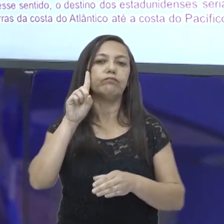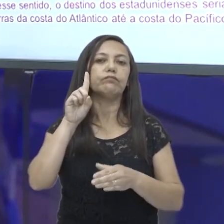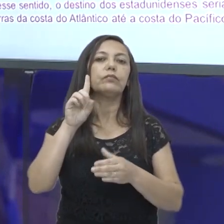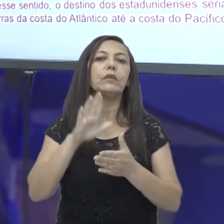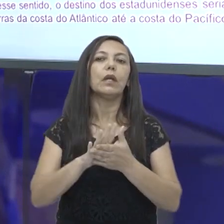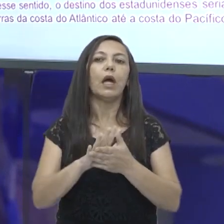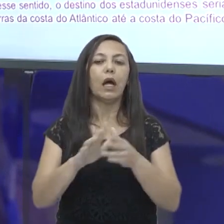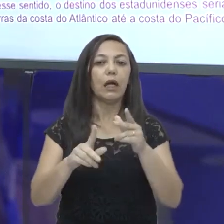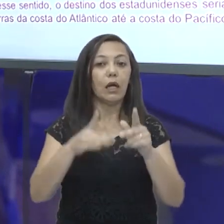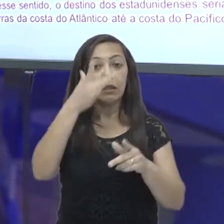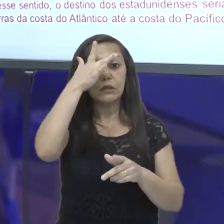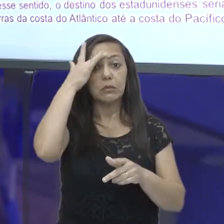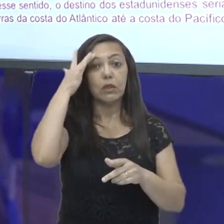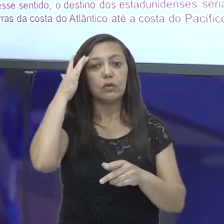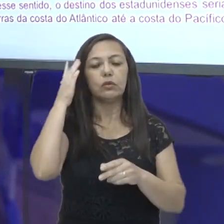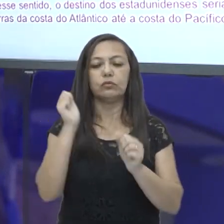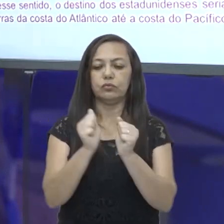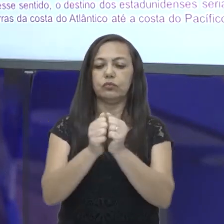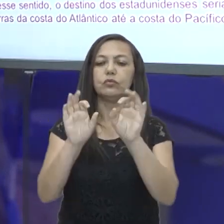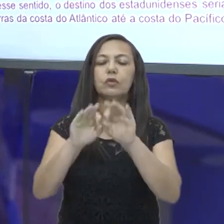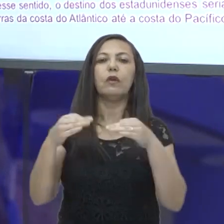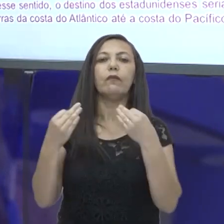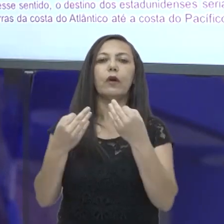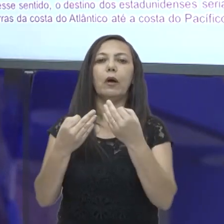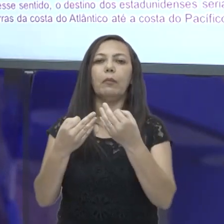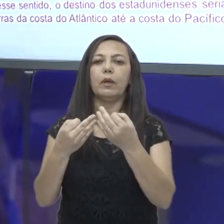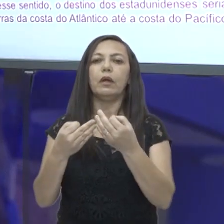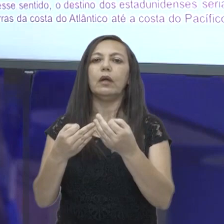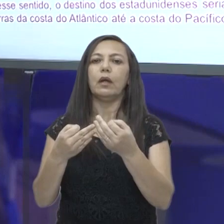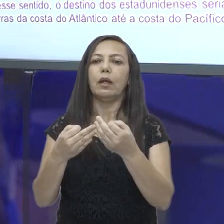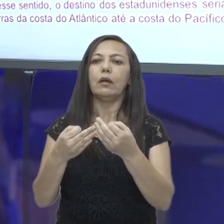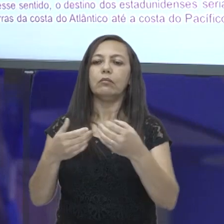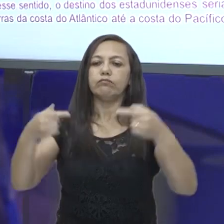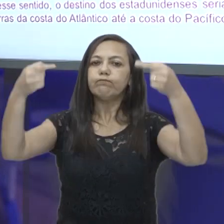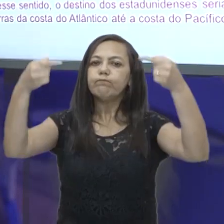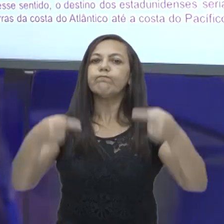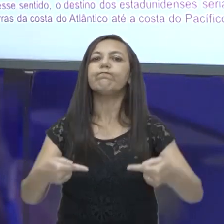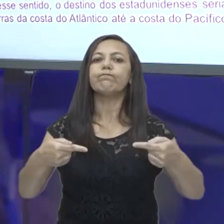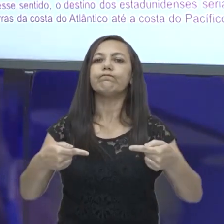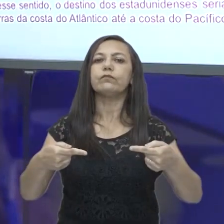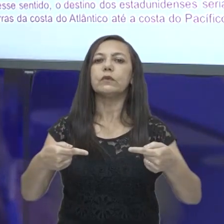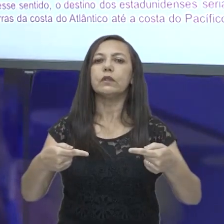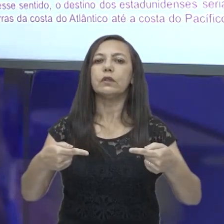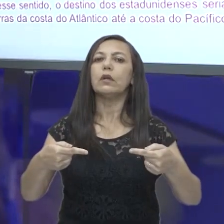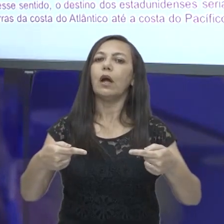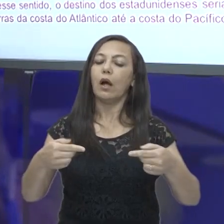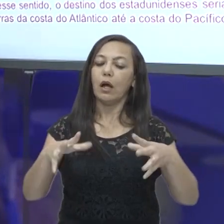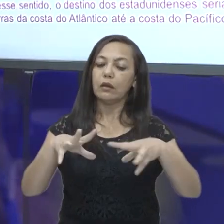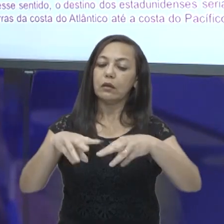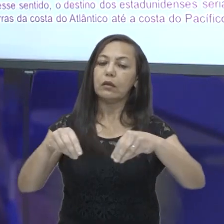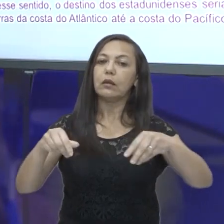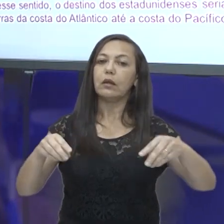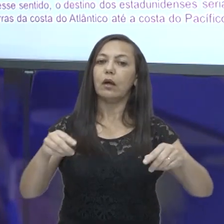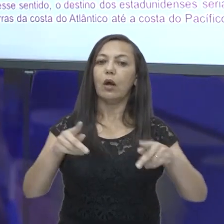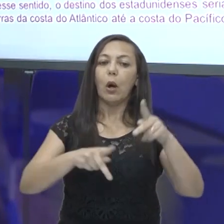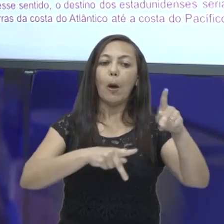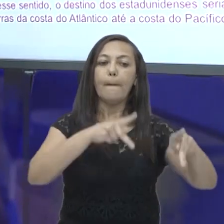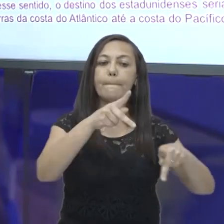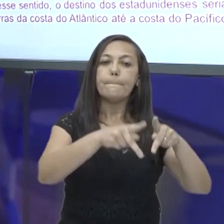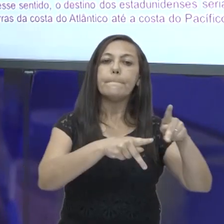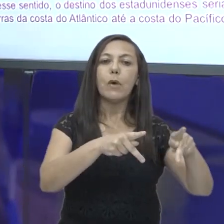se arriscando com as suas famílias, disputando as terras com os povos nativos. Lembra, povos